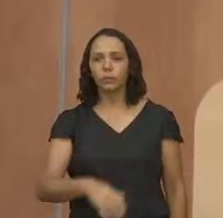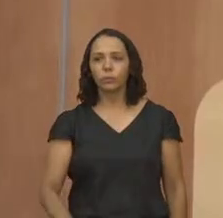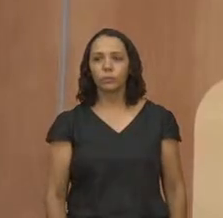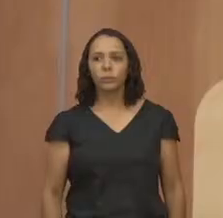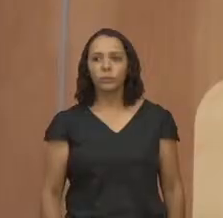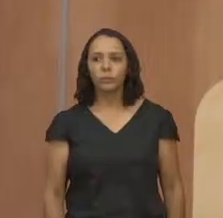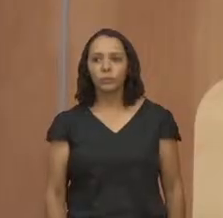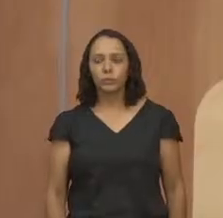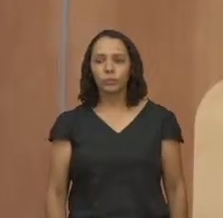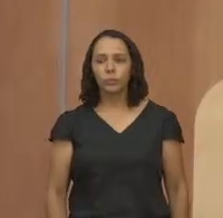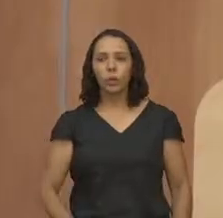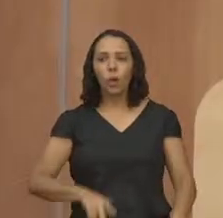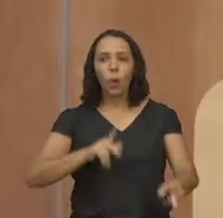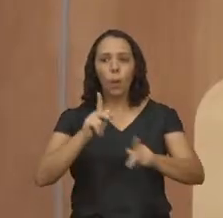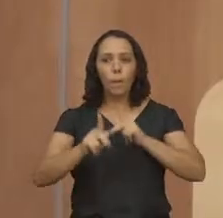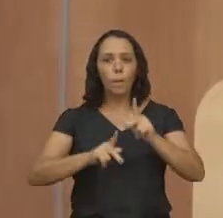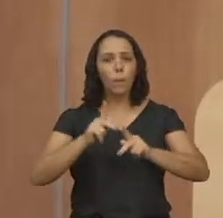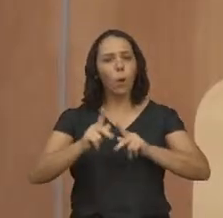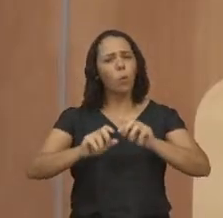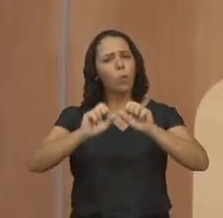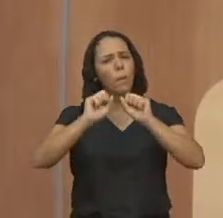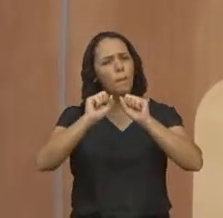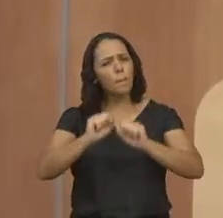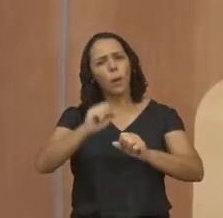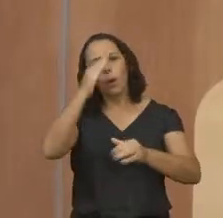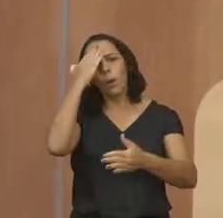O povo pode contar comigo nesse voto,